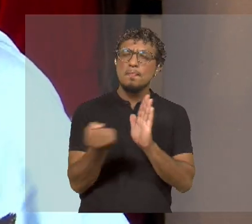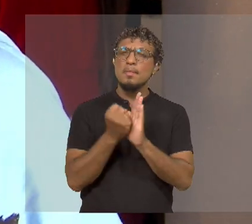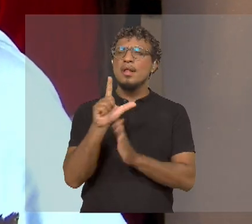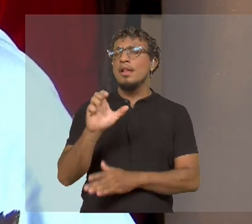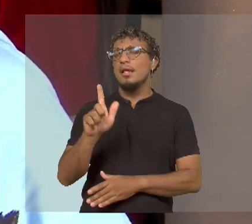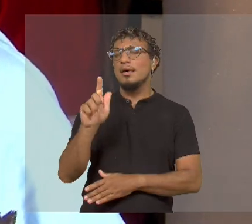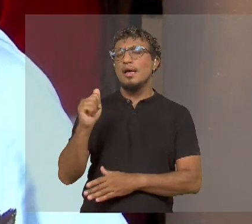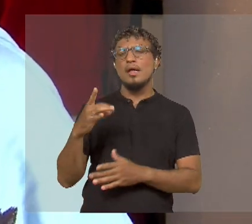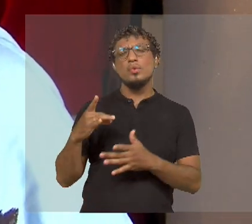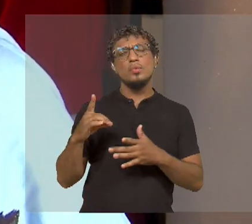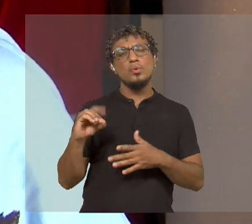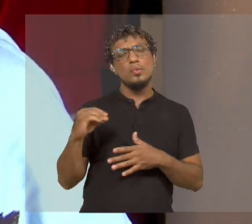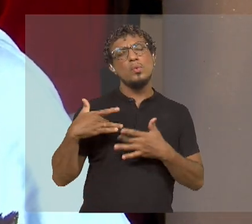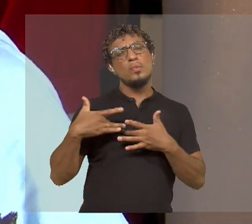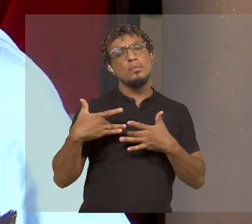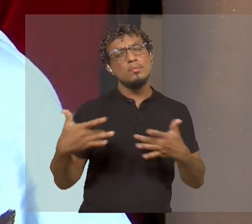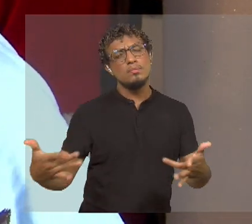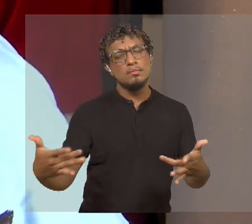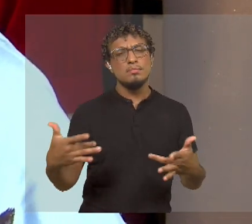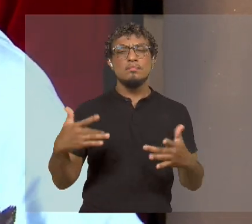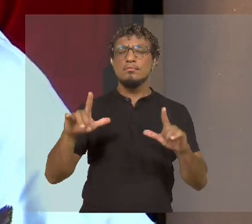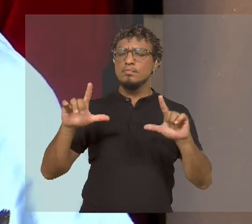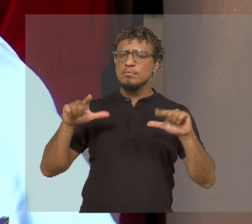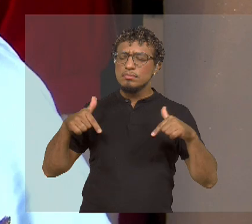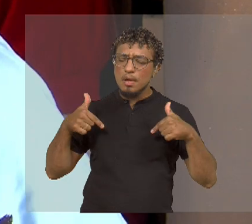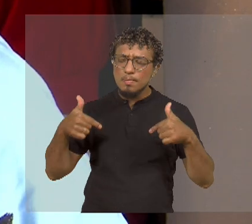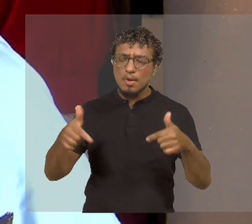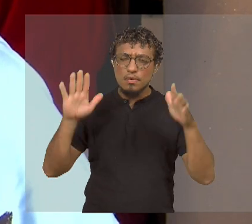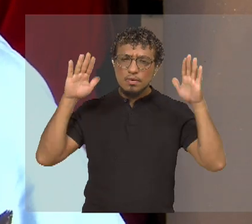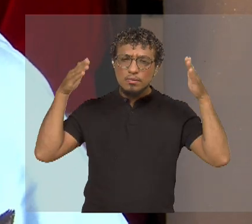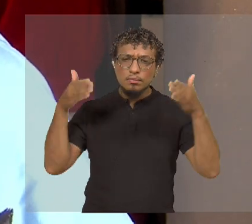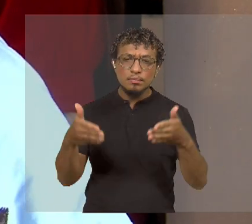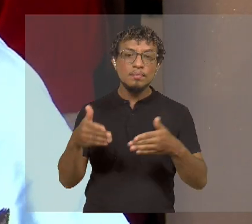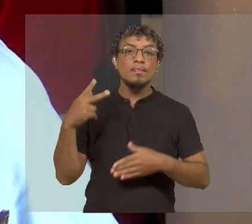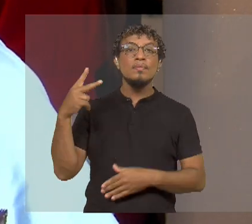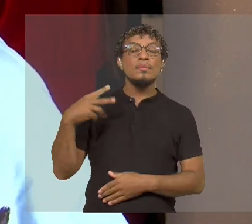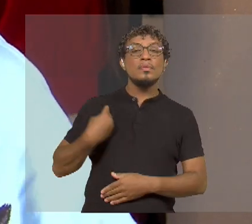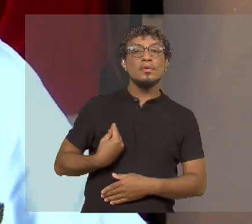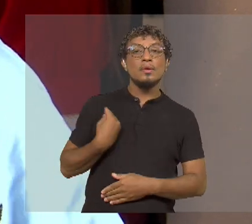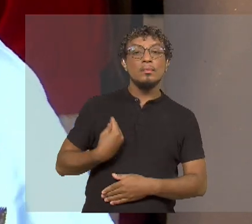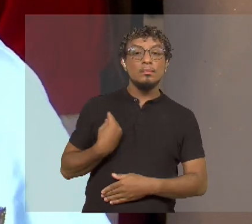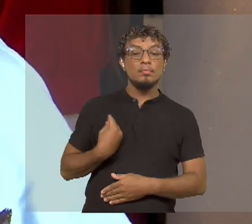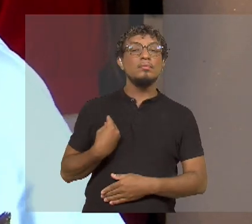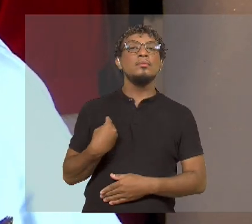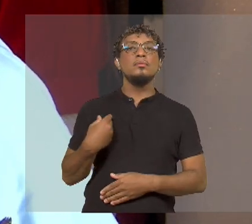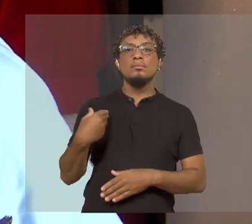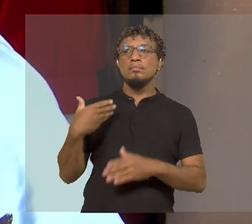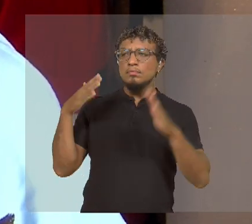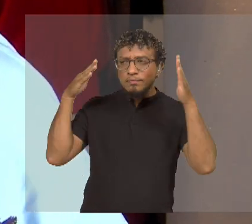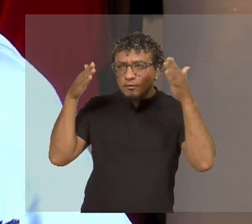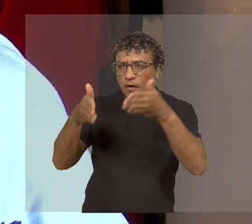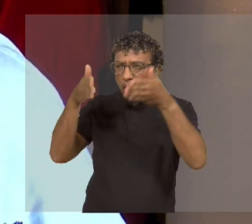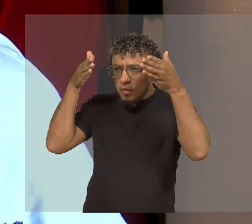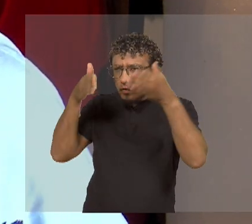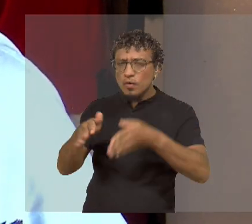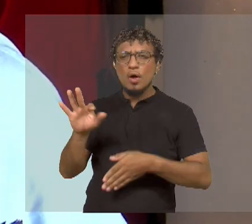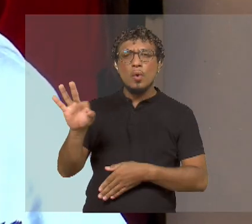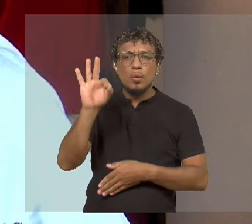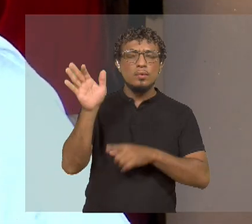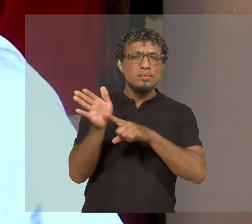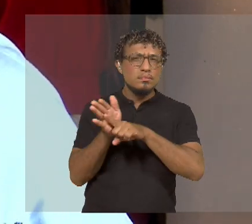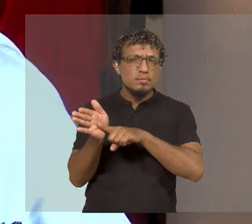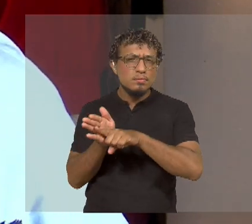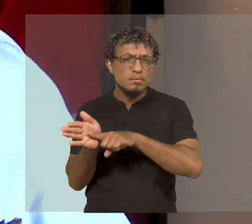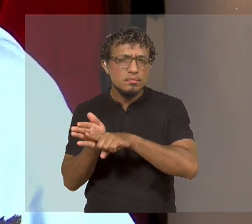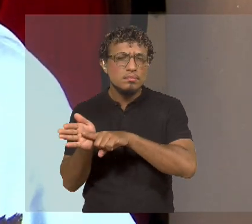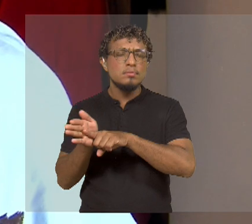muita generosidade, de muita dedicação que fazia, né? Eu acho que a vida dela era muito a UFMA também, as pesquisas,